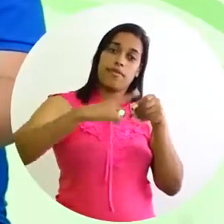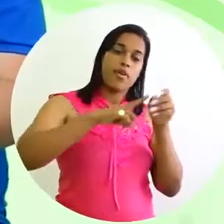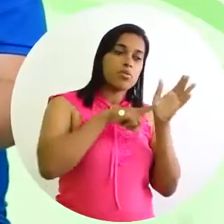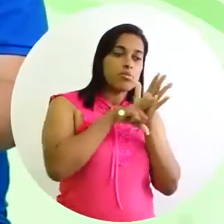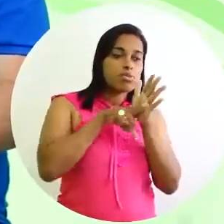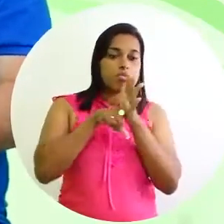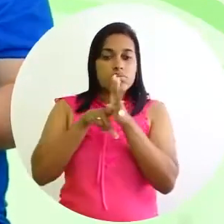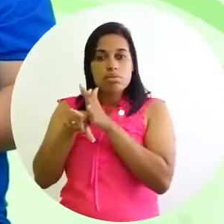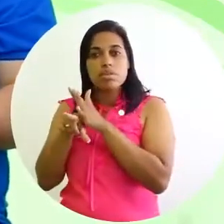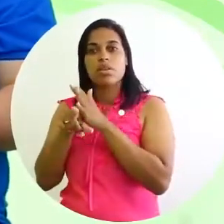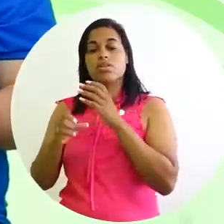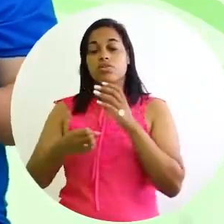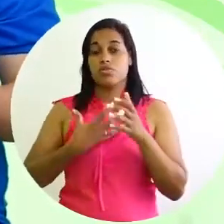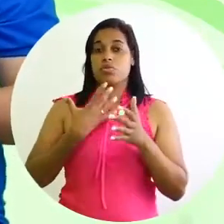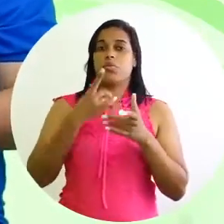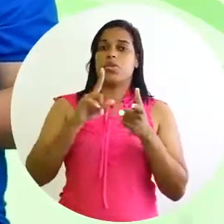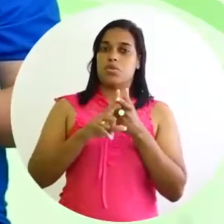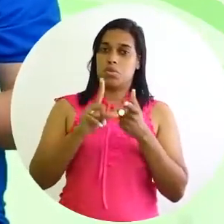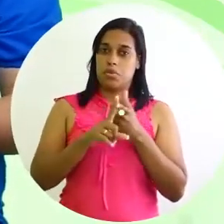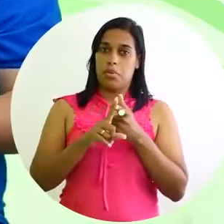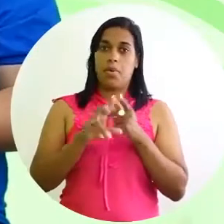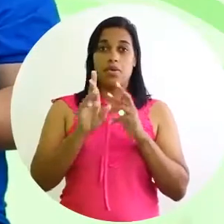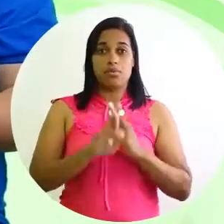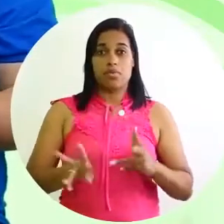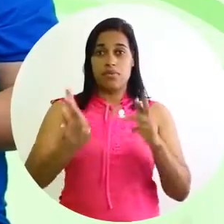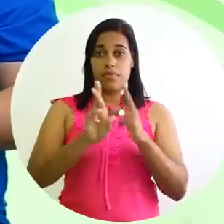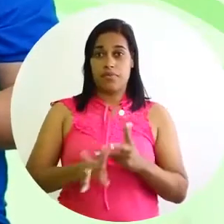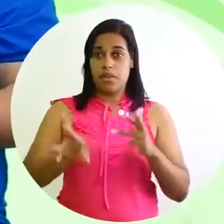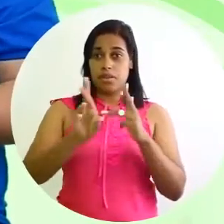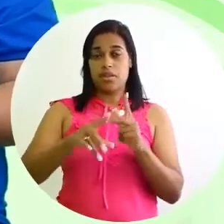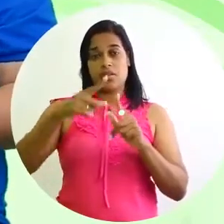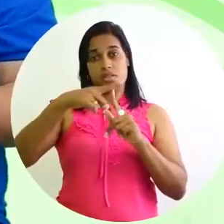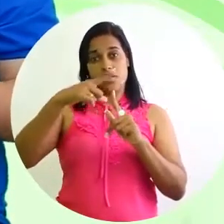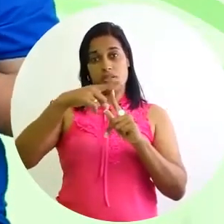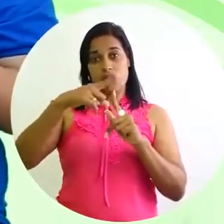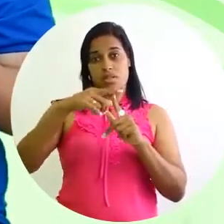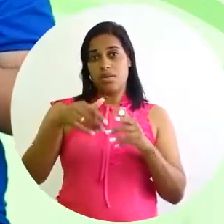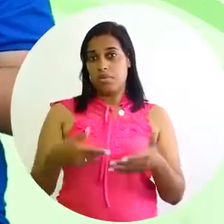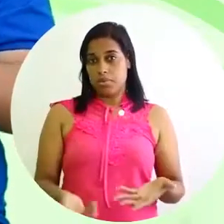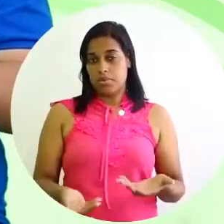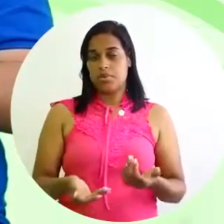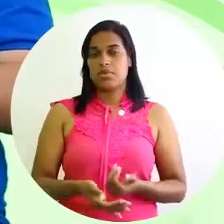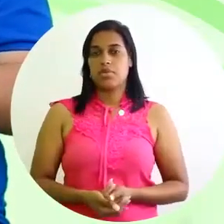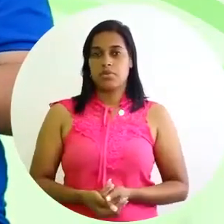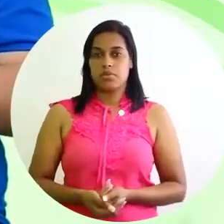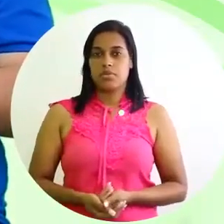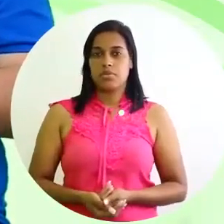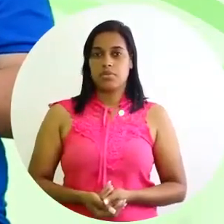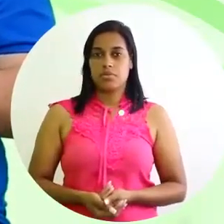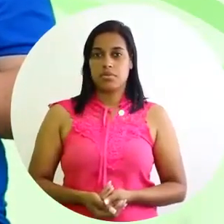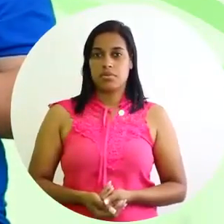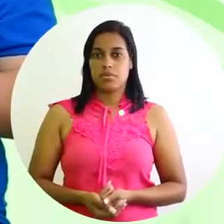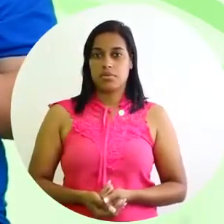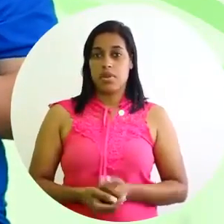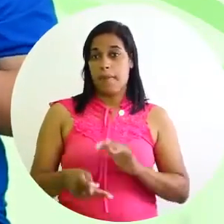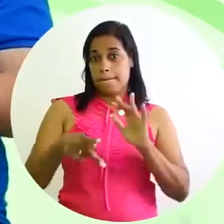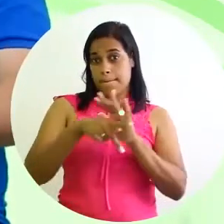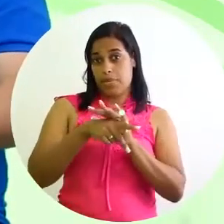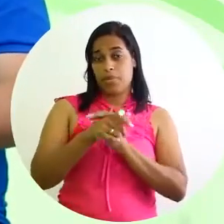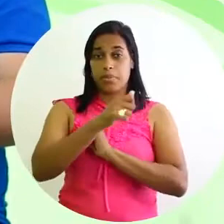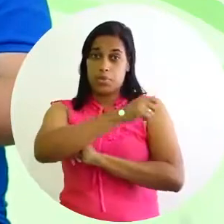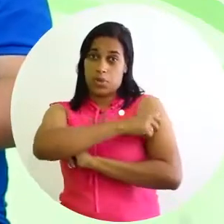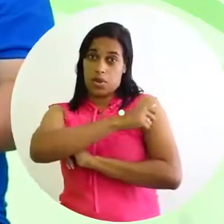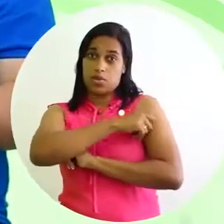e consultar isso. Então, eles se inspiram, ou eles podem querer fazer diferente, esse tipo de coisa. Então, é uma produção